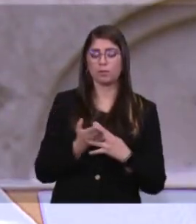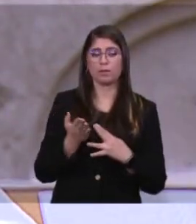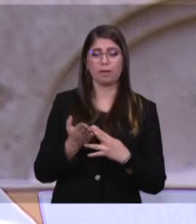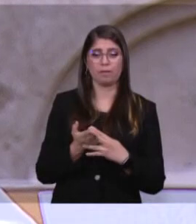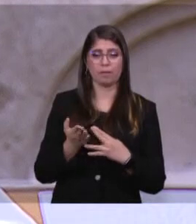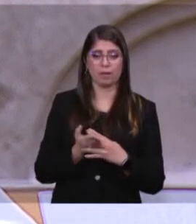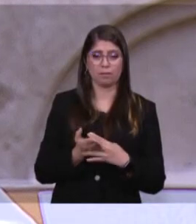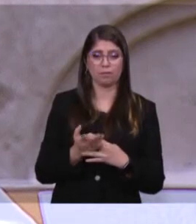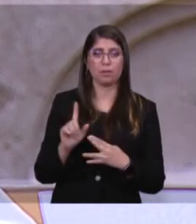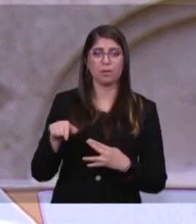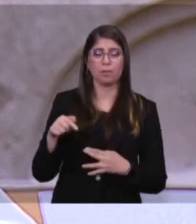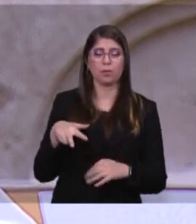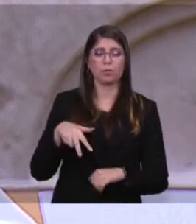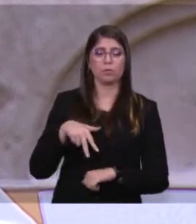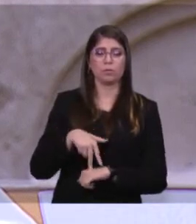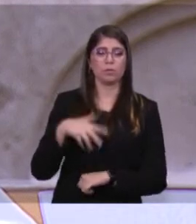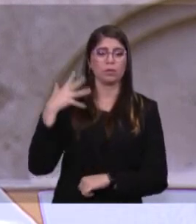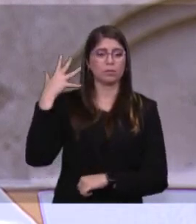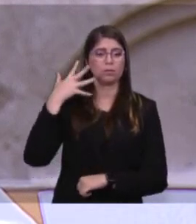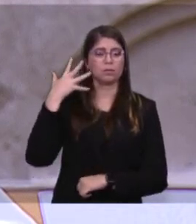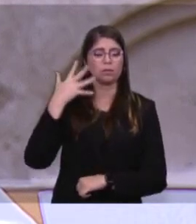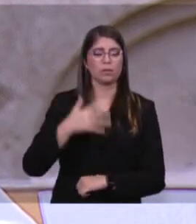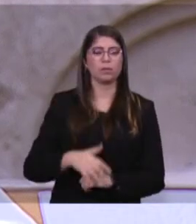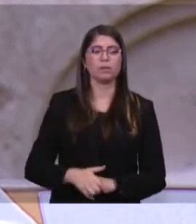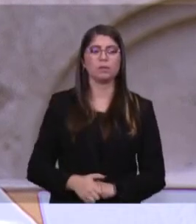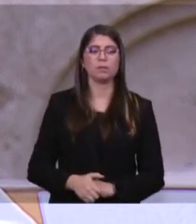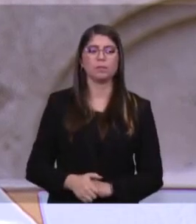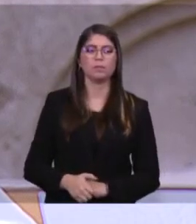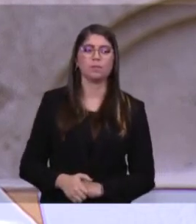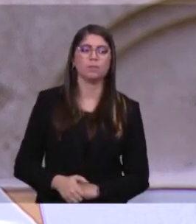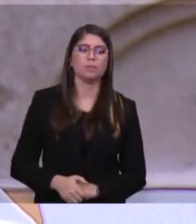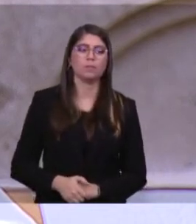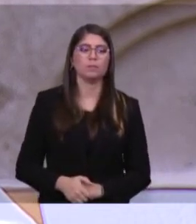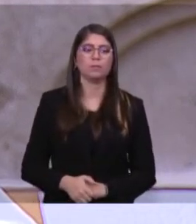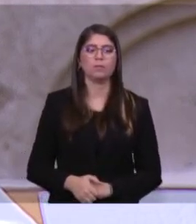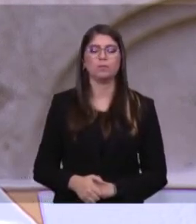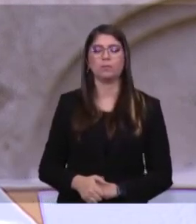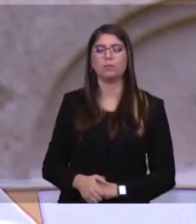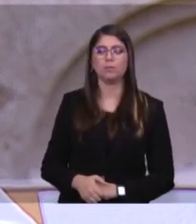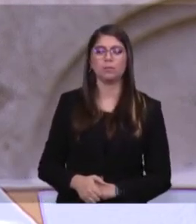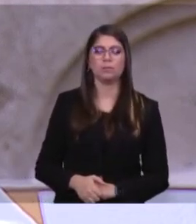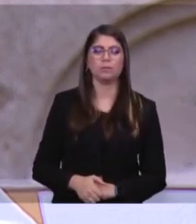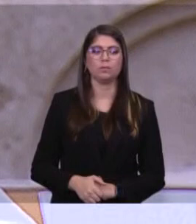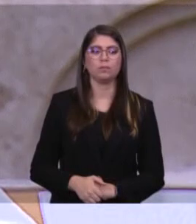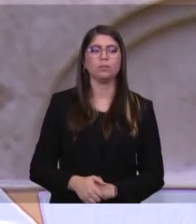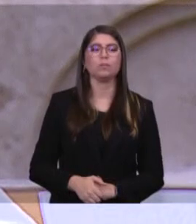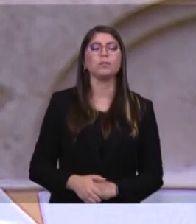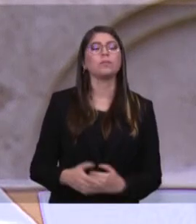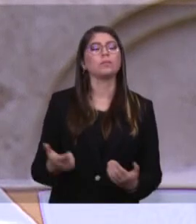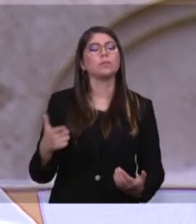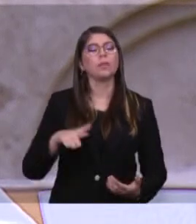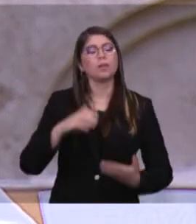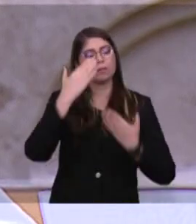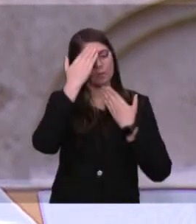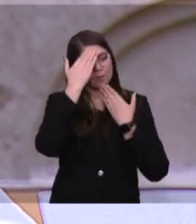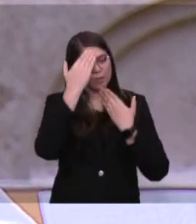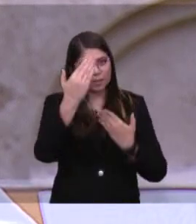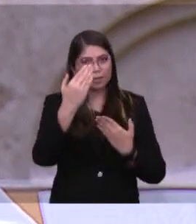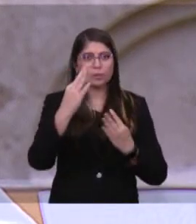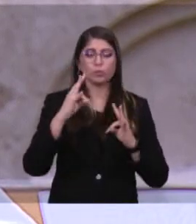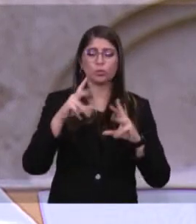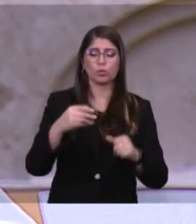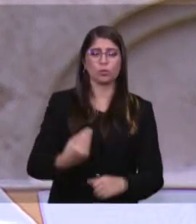as sustentações orais do caso seguinte. Mais uma vez, renovo meu agradecimento a todos que